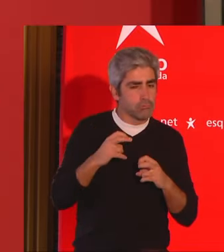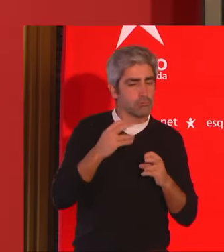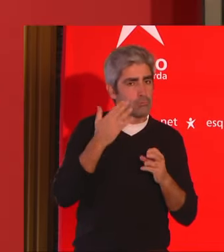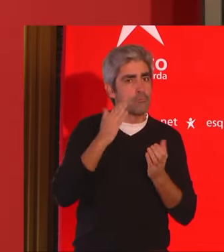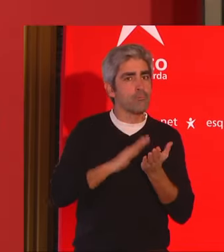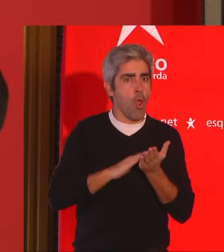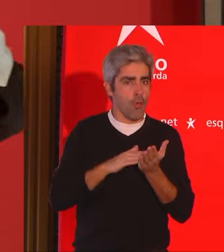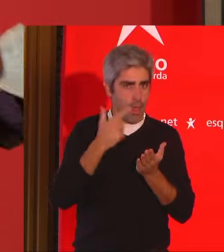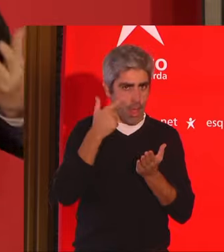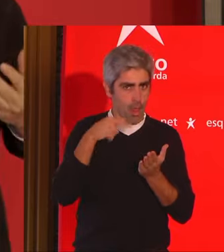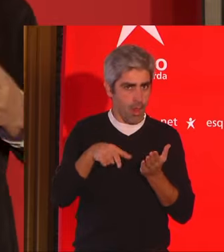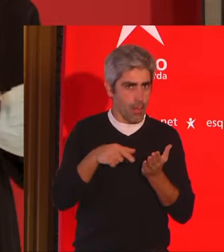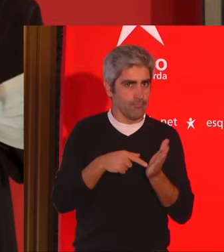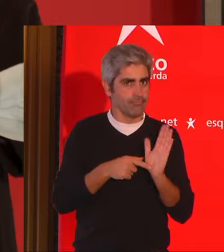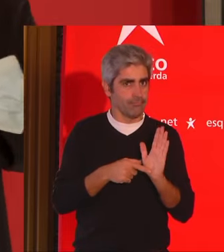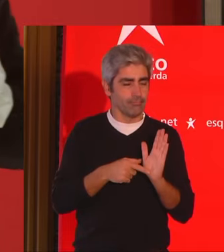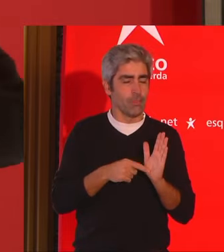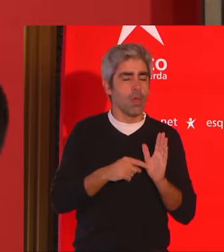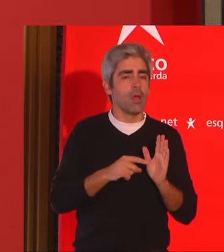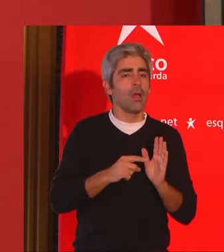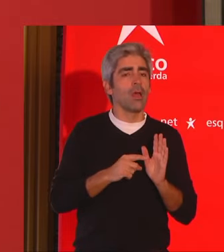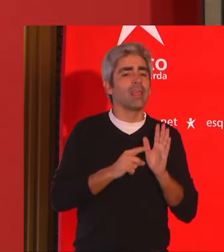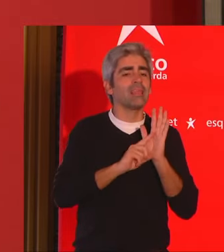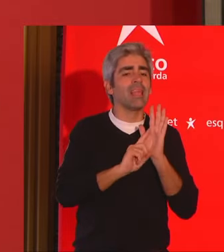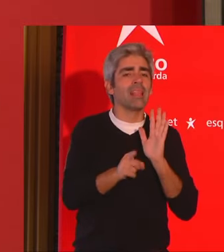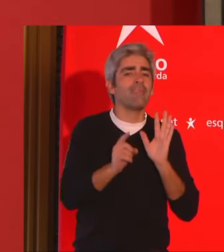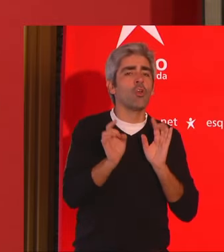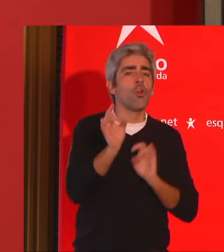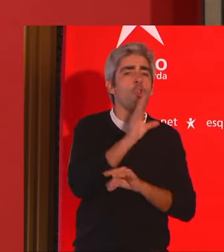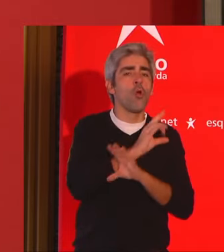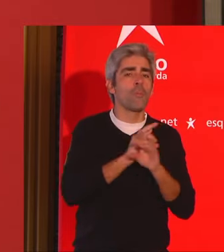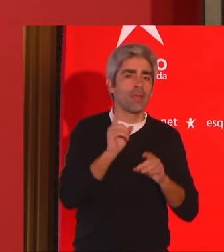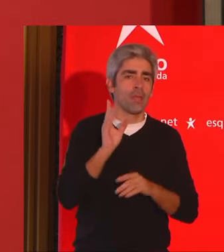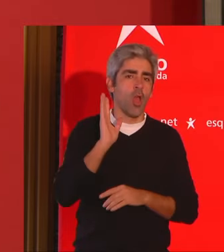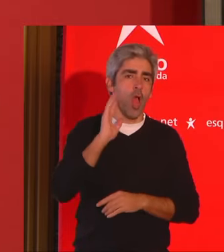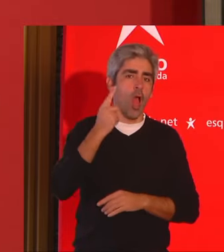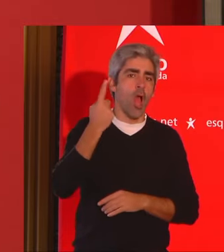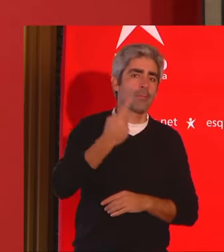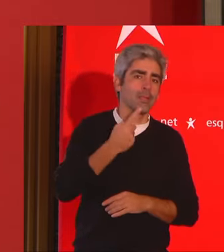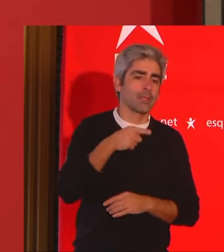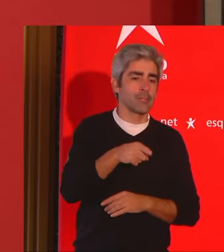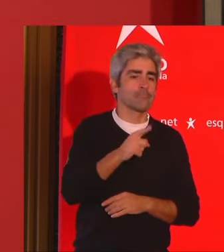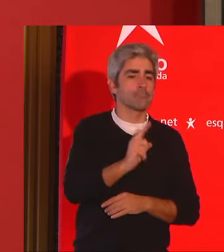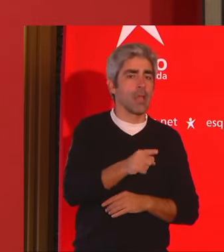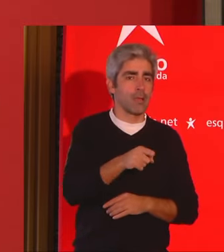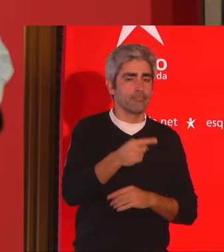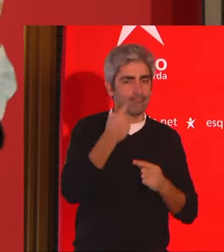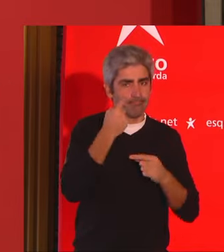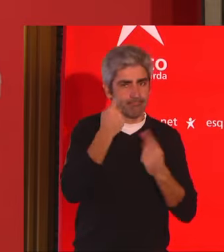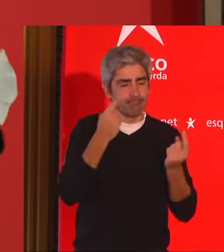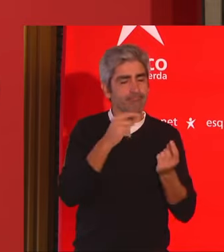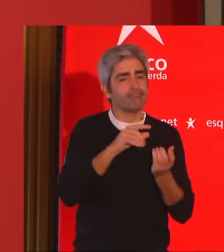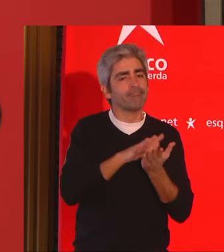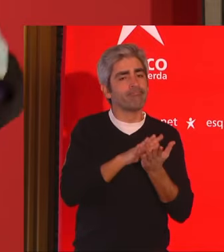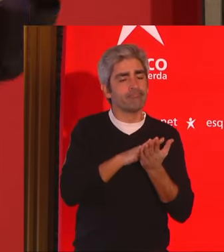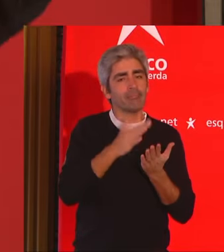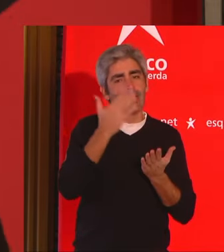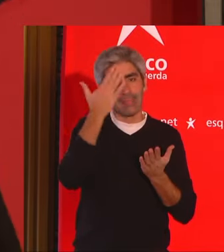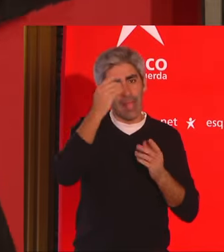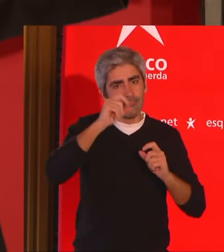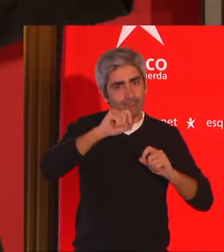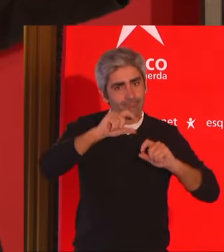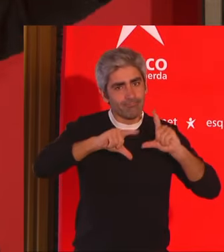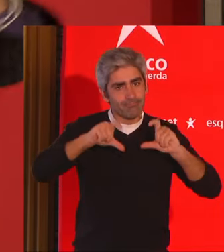que as diretivas europeias que obrigavam a que fossem publicados pelo menos os dados